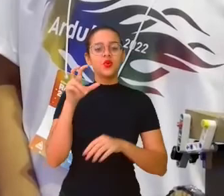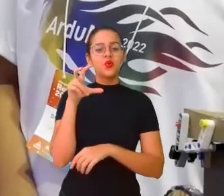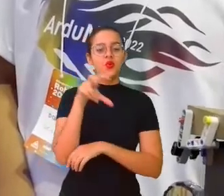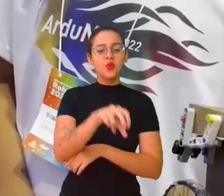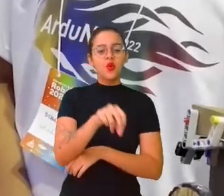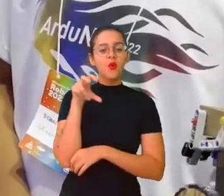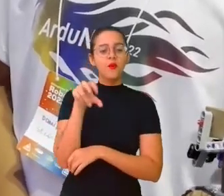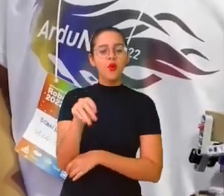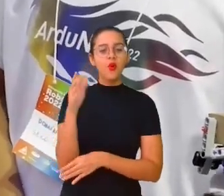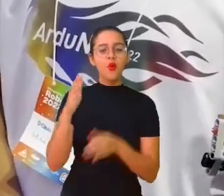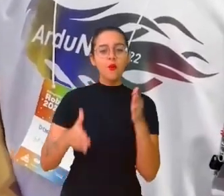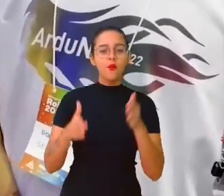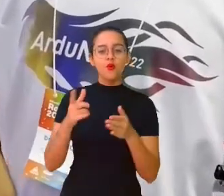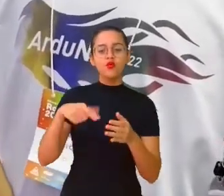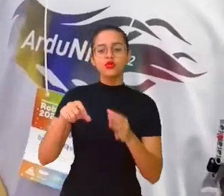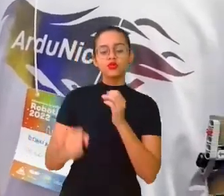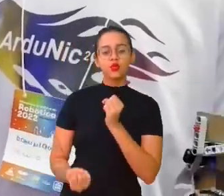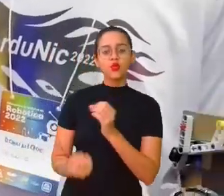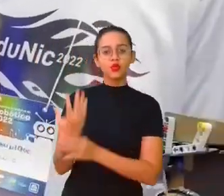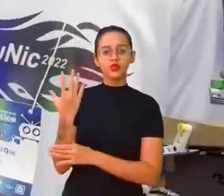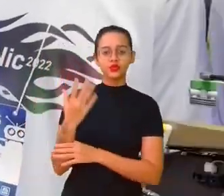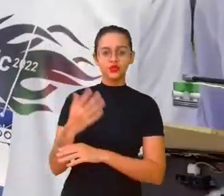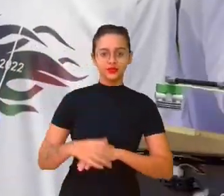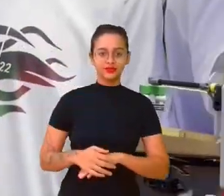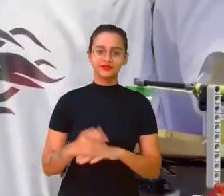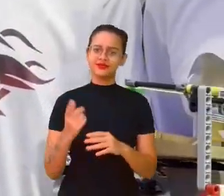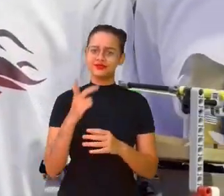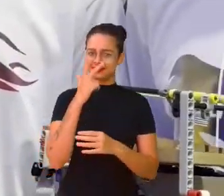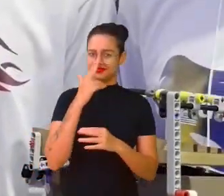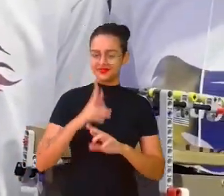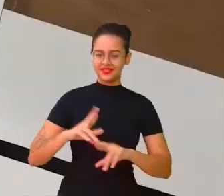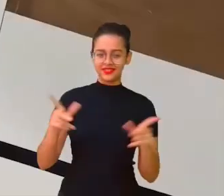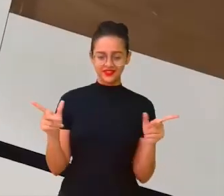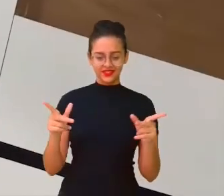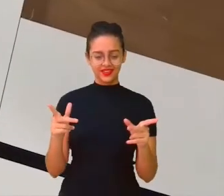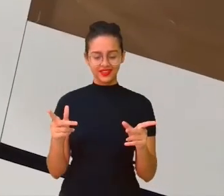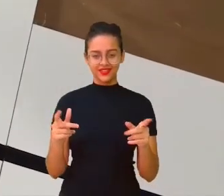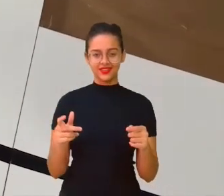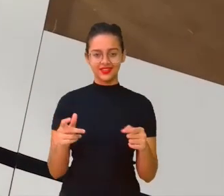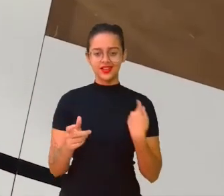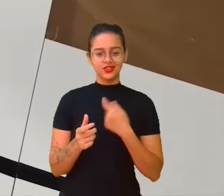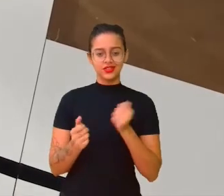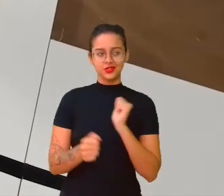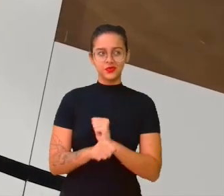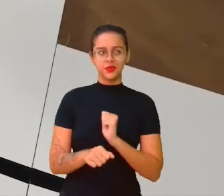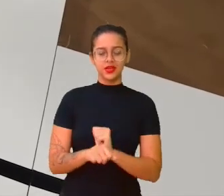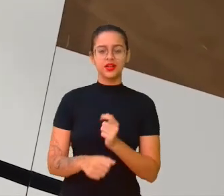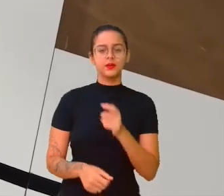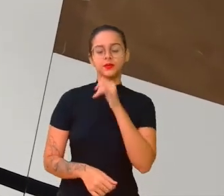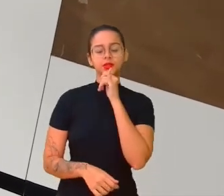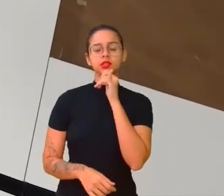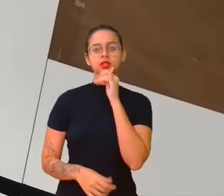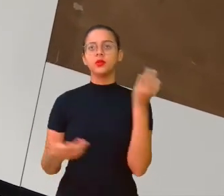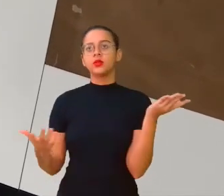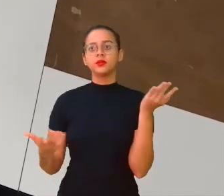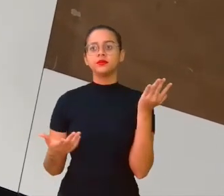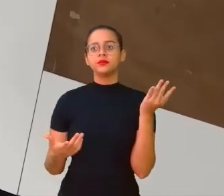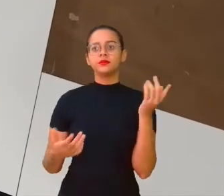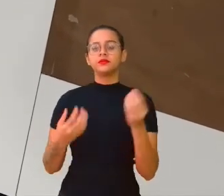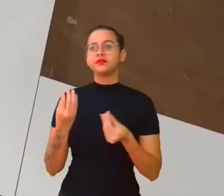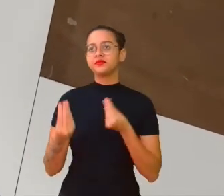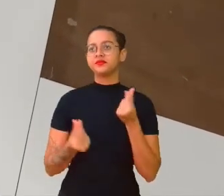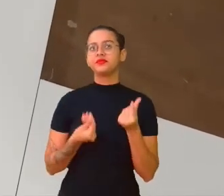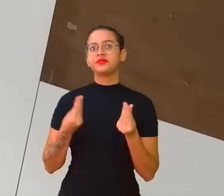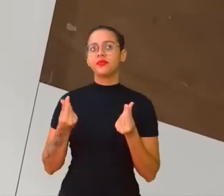vocês construíram? É meio diferente do que a gente esperava, tipo... Posso dizer